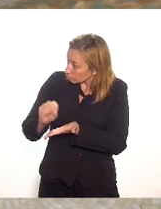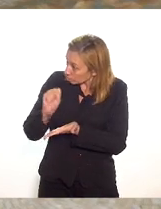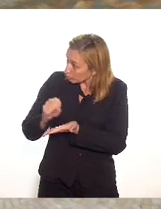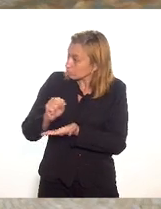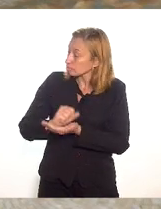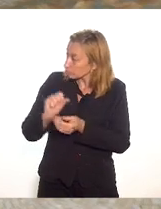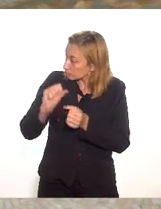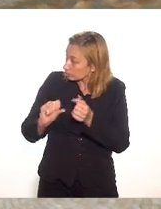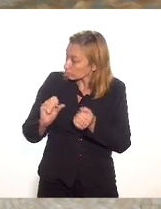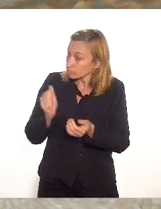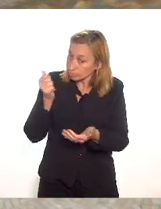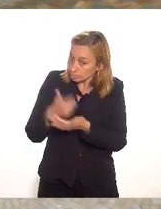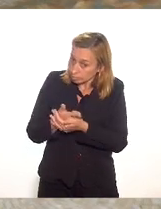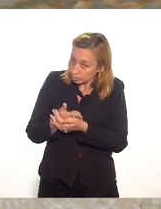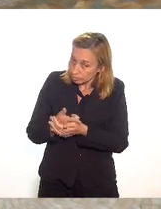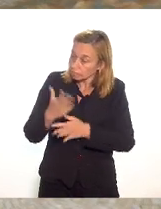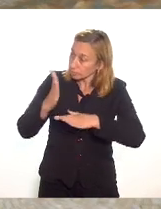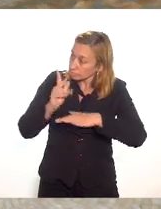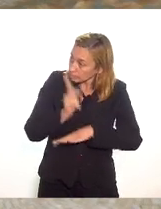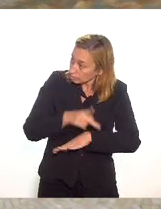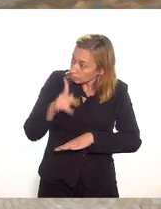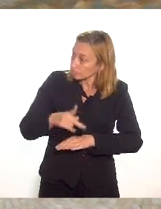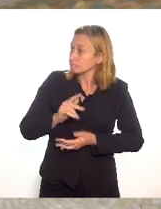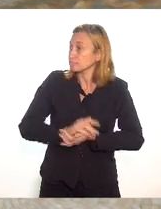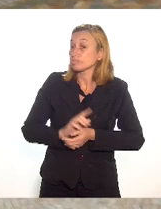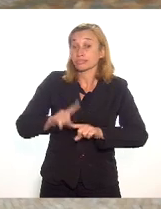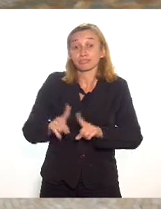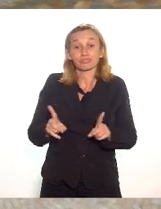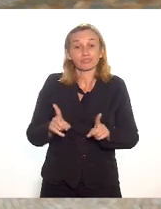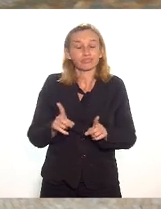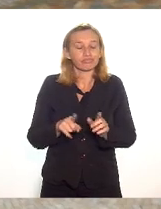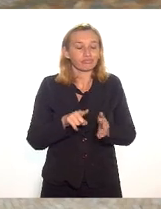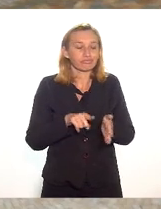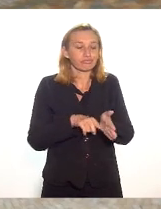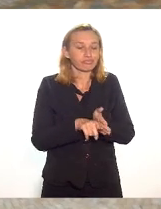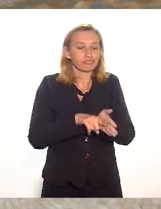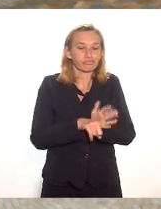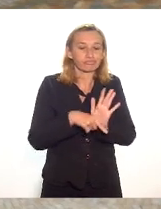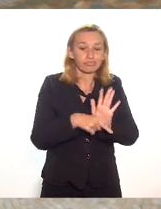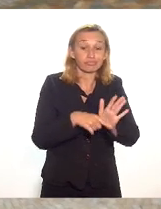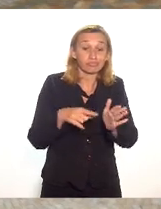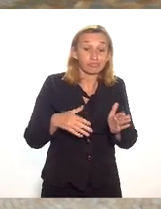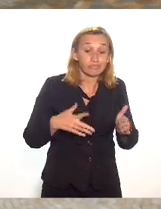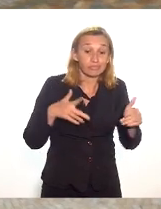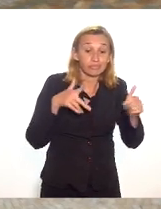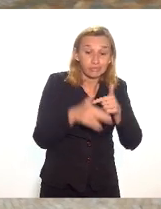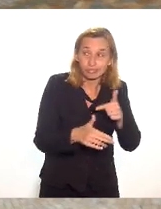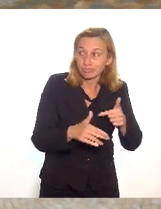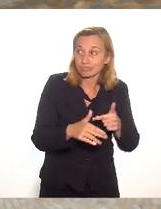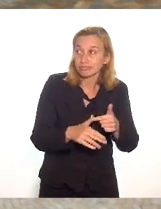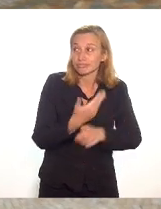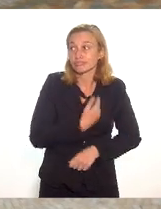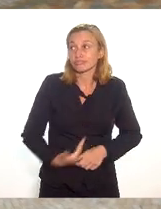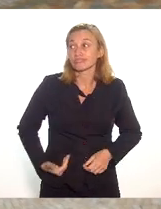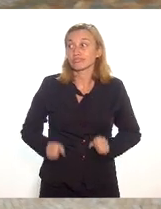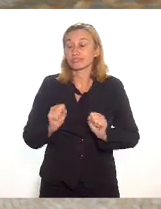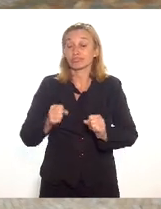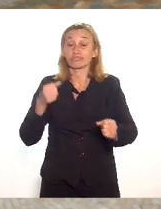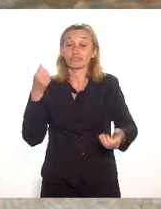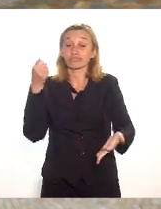fazer o pagamento dos professores, mas o regime impede que o governador possa